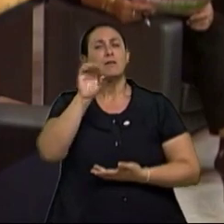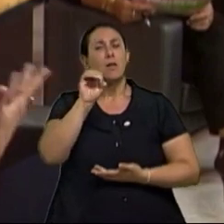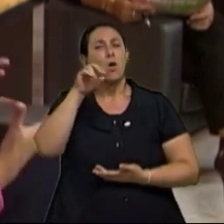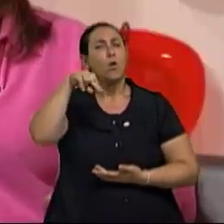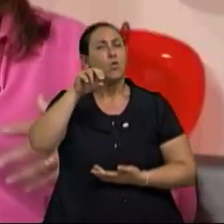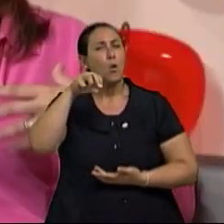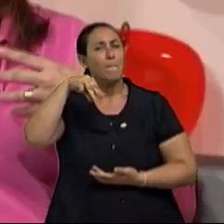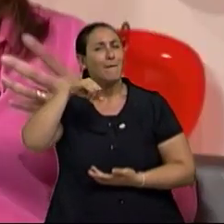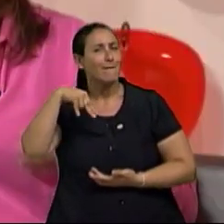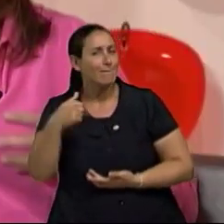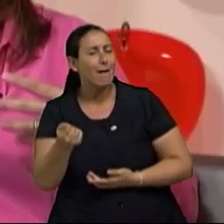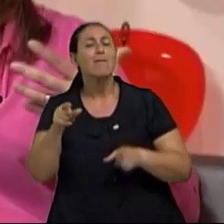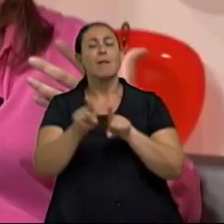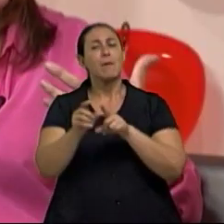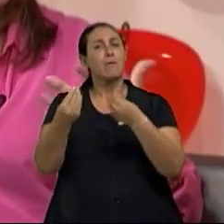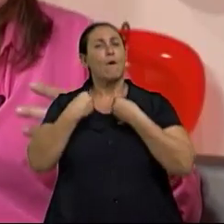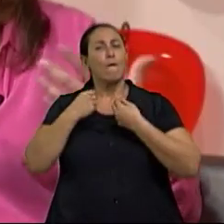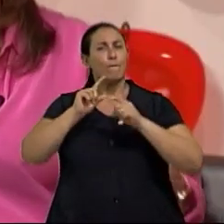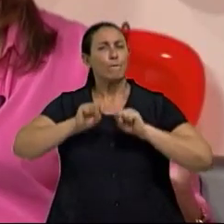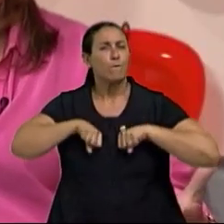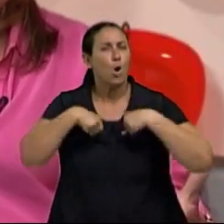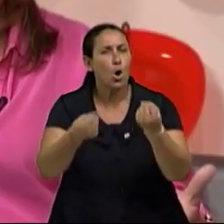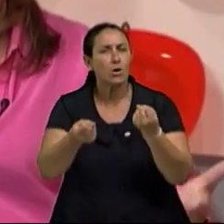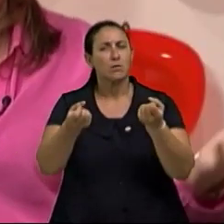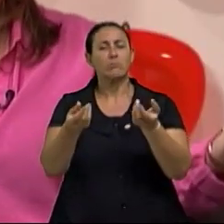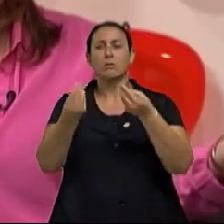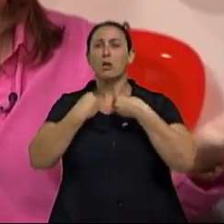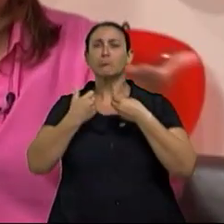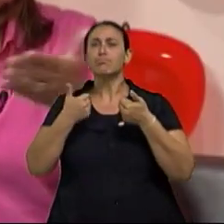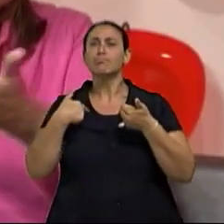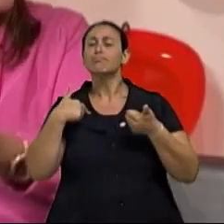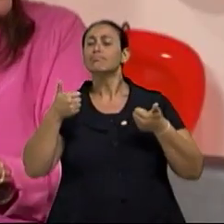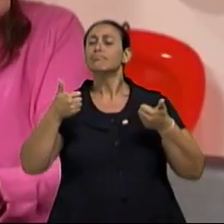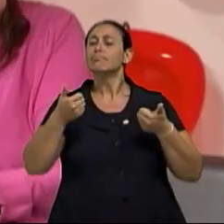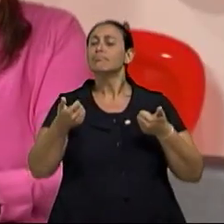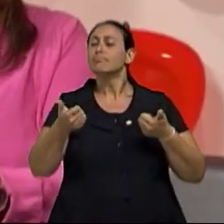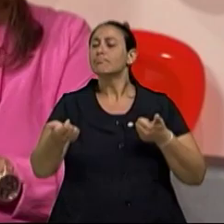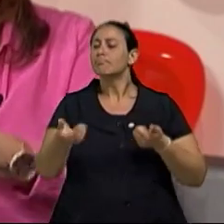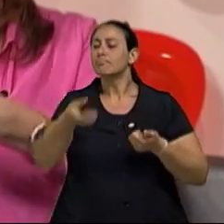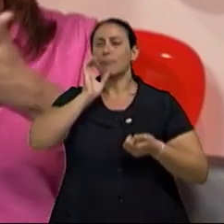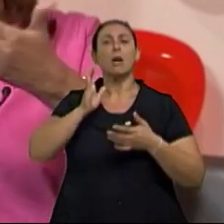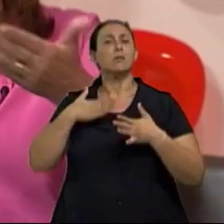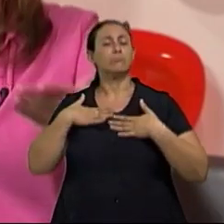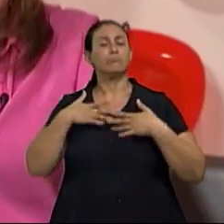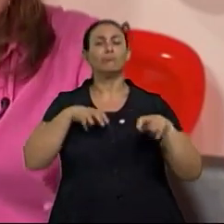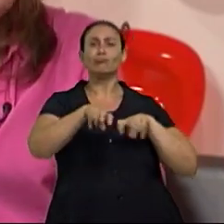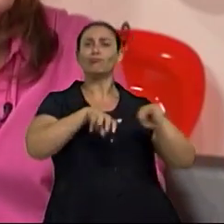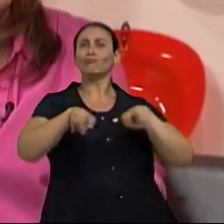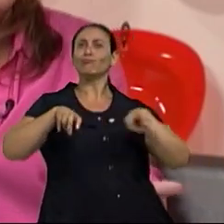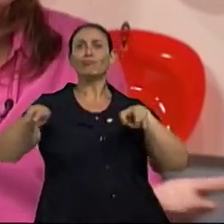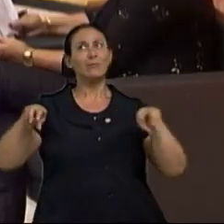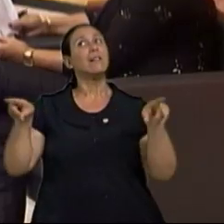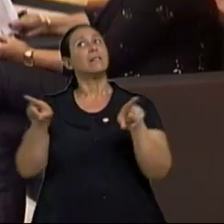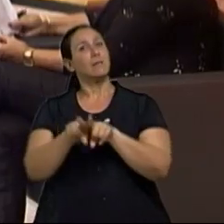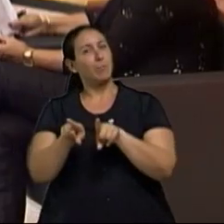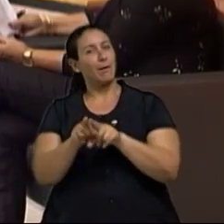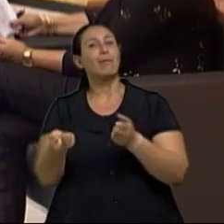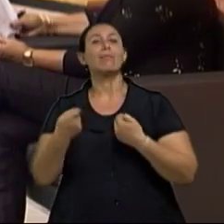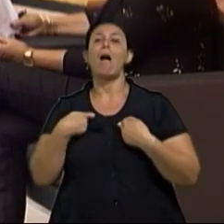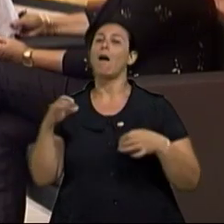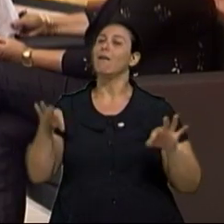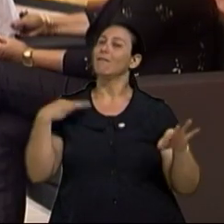dão vigor, te dão força. Você está disposta... Também remete claro, à libido.